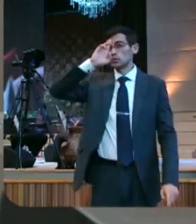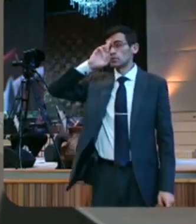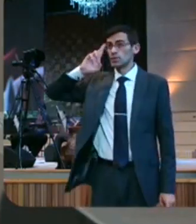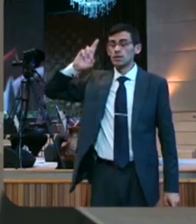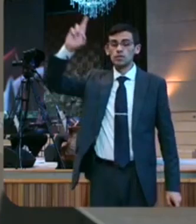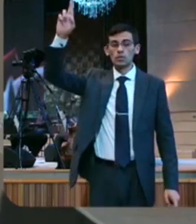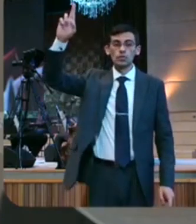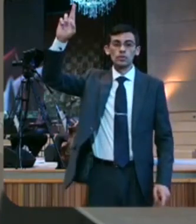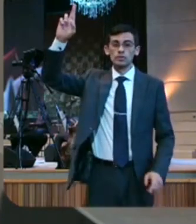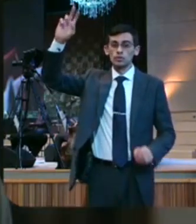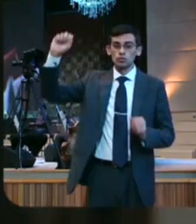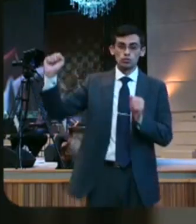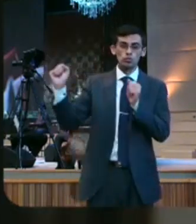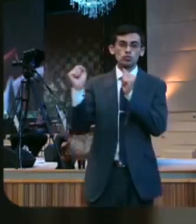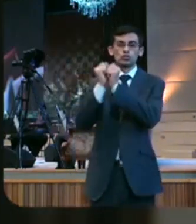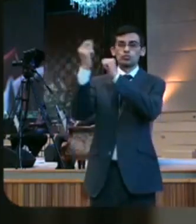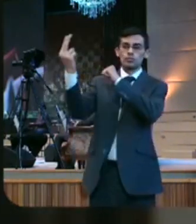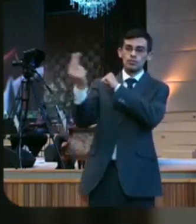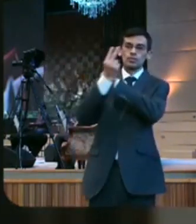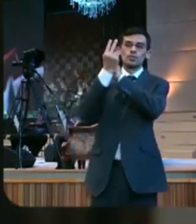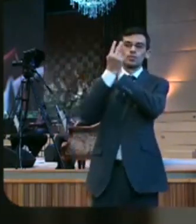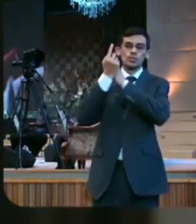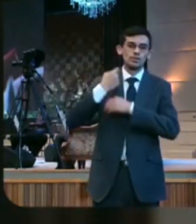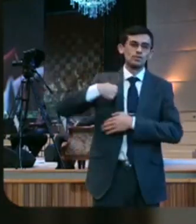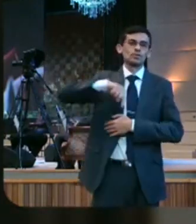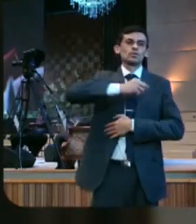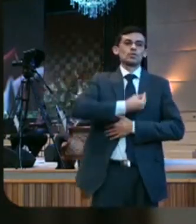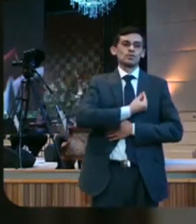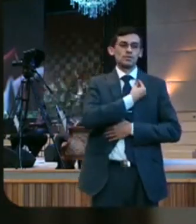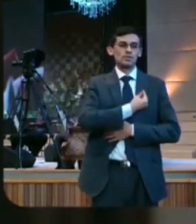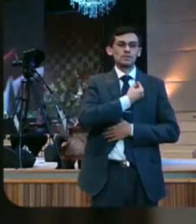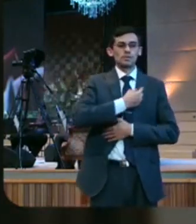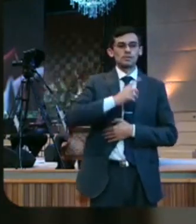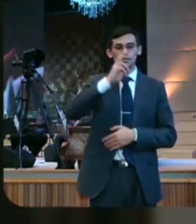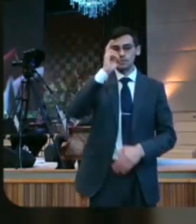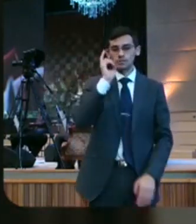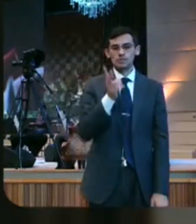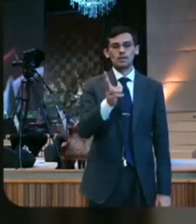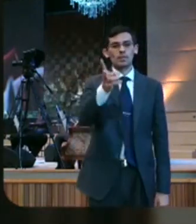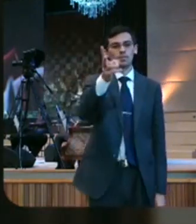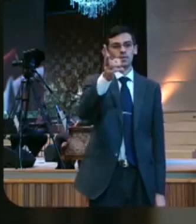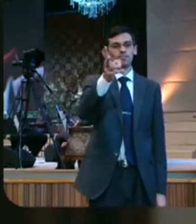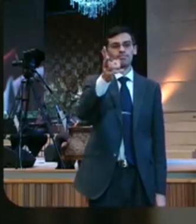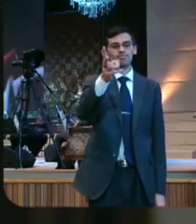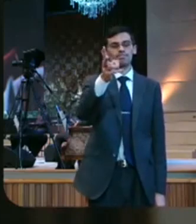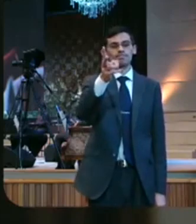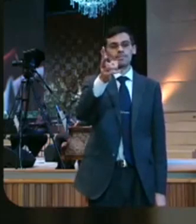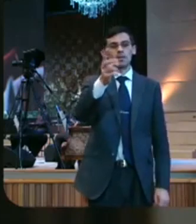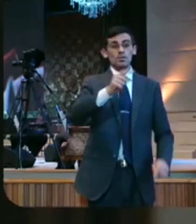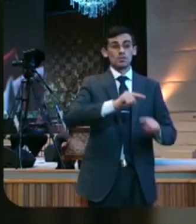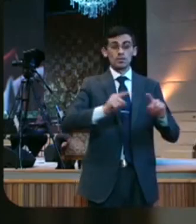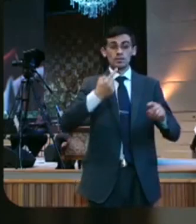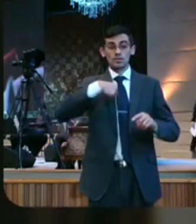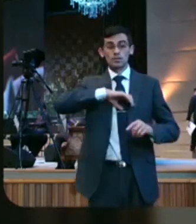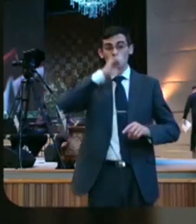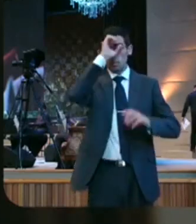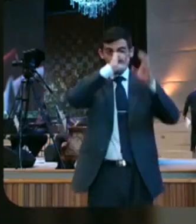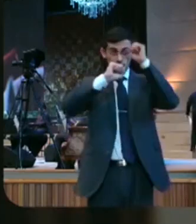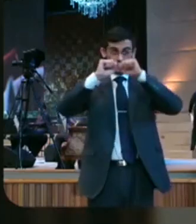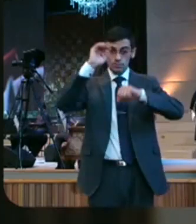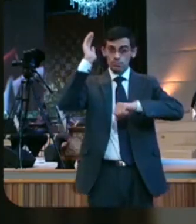quem luta as batalhas por nós. E esse é o maior princípio de vitória que a gente pode